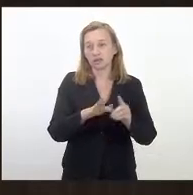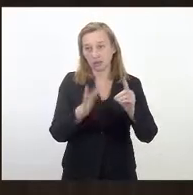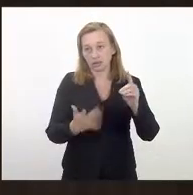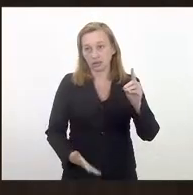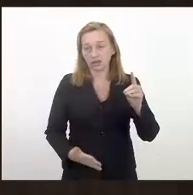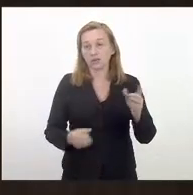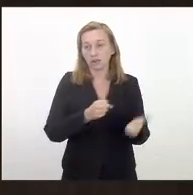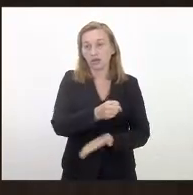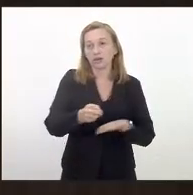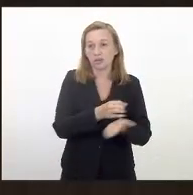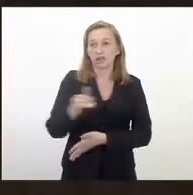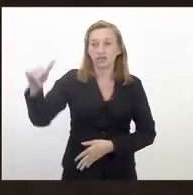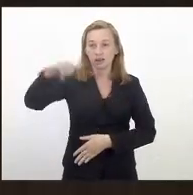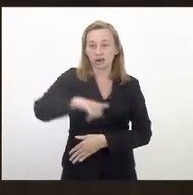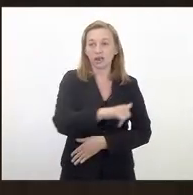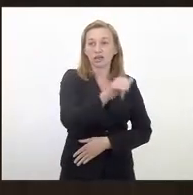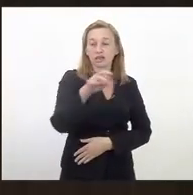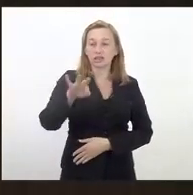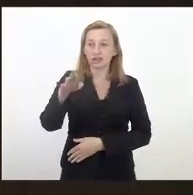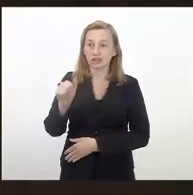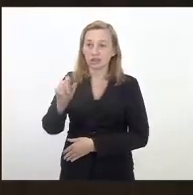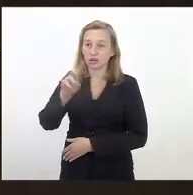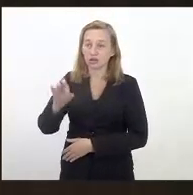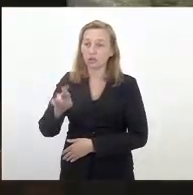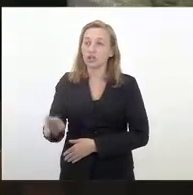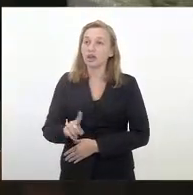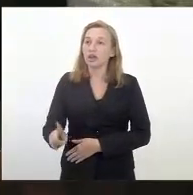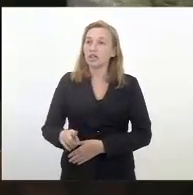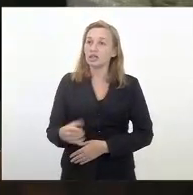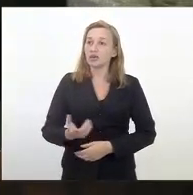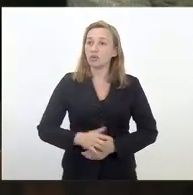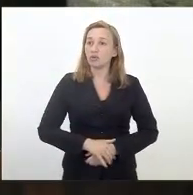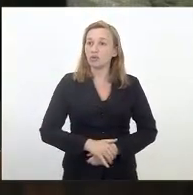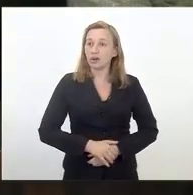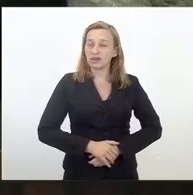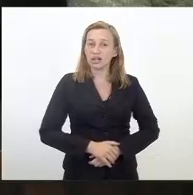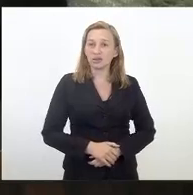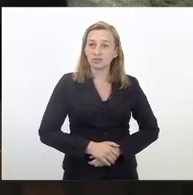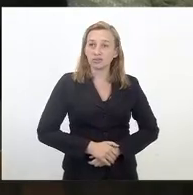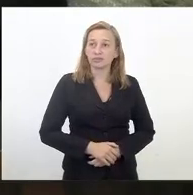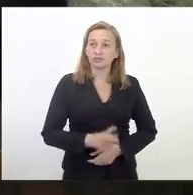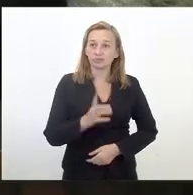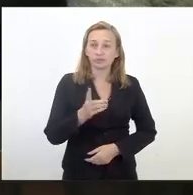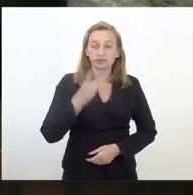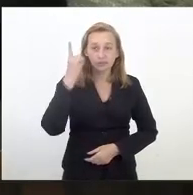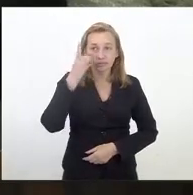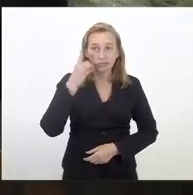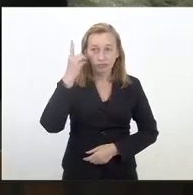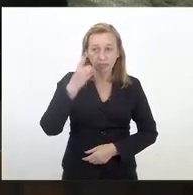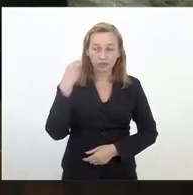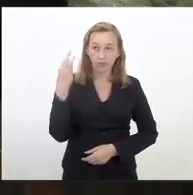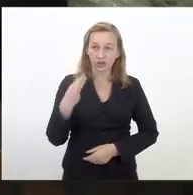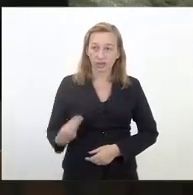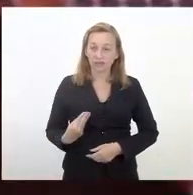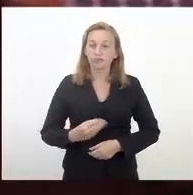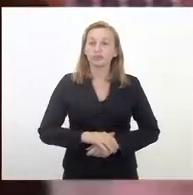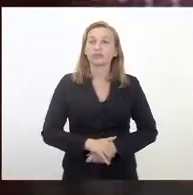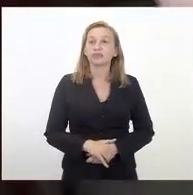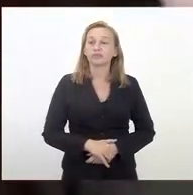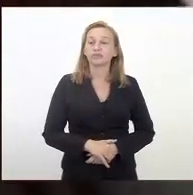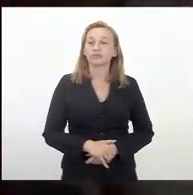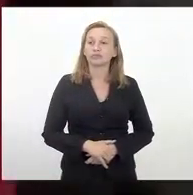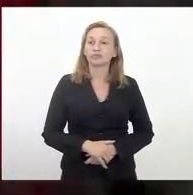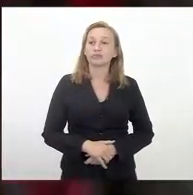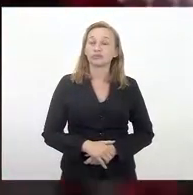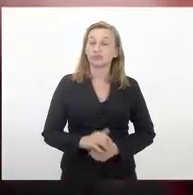Base Aérea de Santa Cruz muito obrigada senhor presidente Deputado a Mônica Francisco Obrigada Presidente